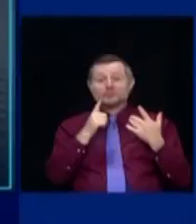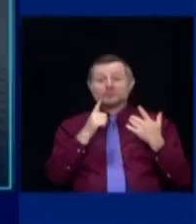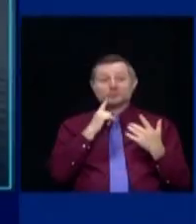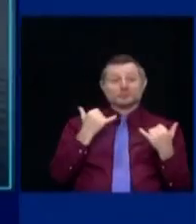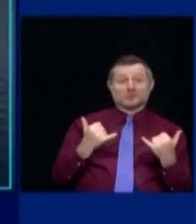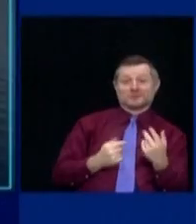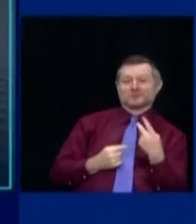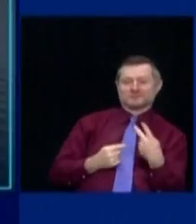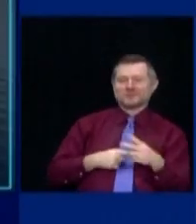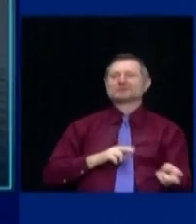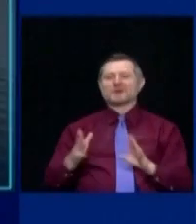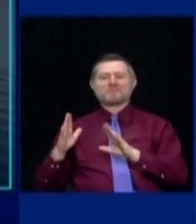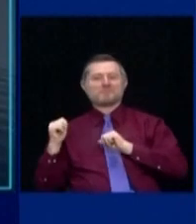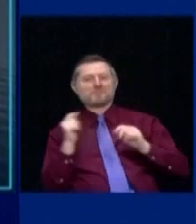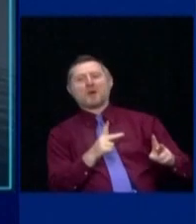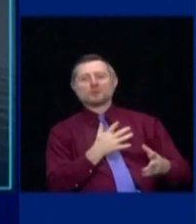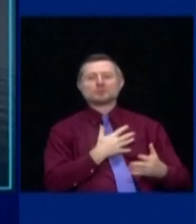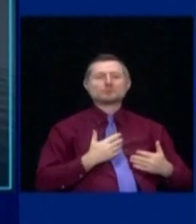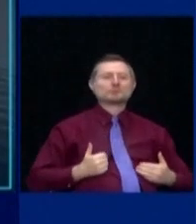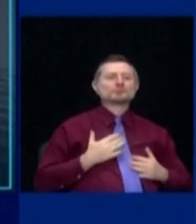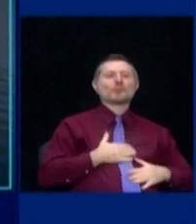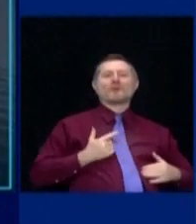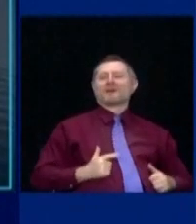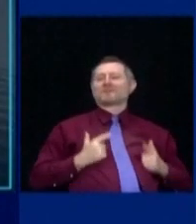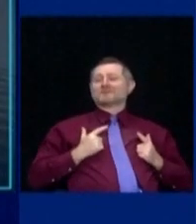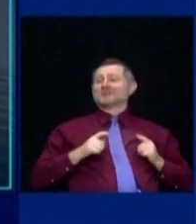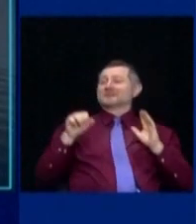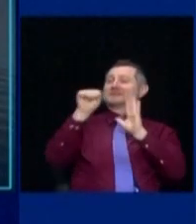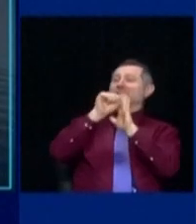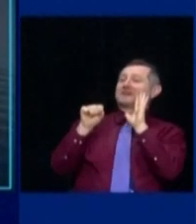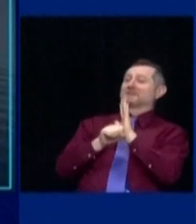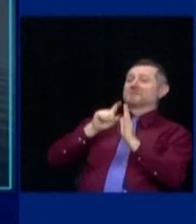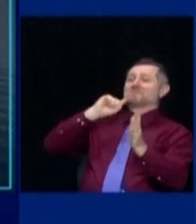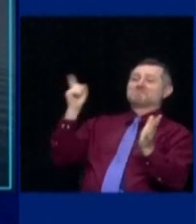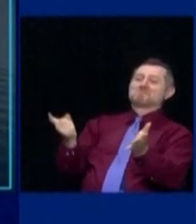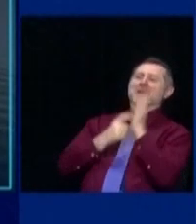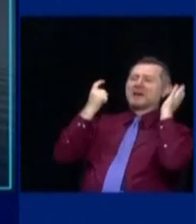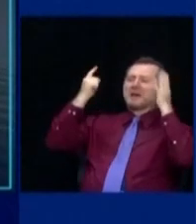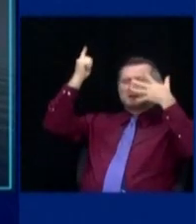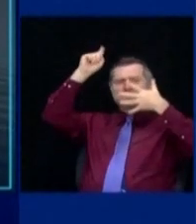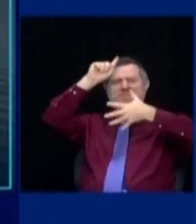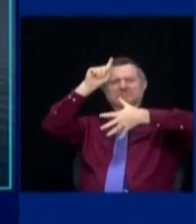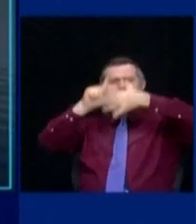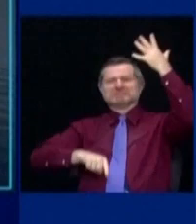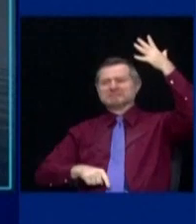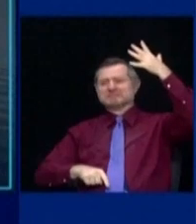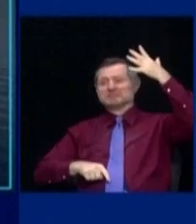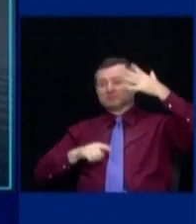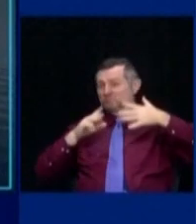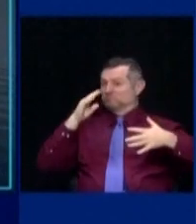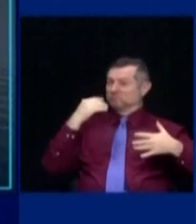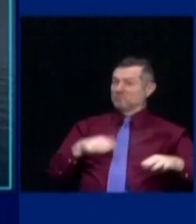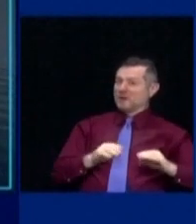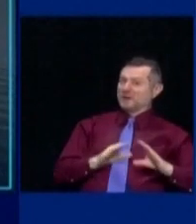Martins a população do estado de Nova York e comemora com fôlego dia quinze de junho de 2021